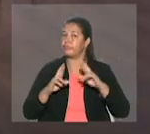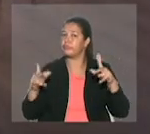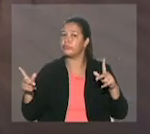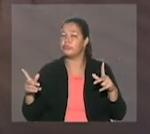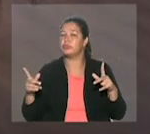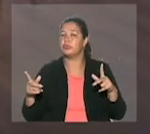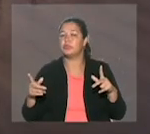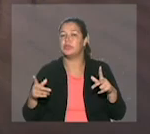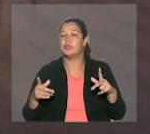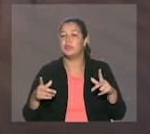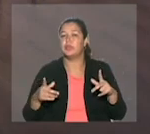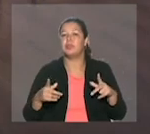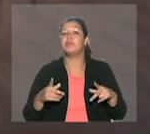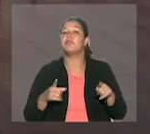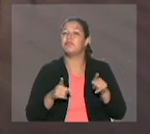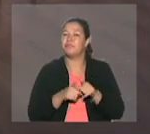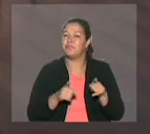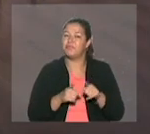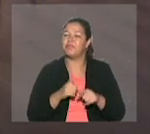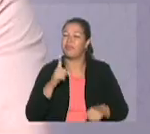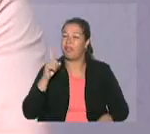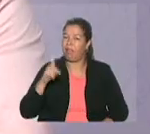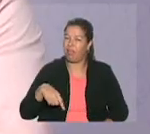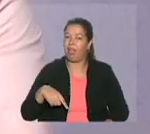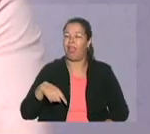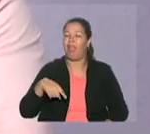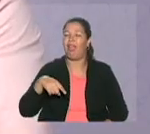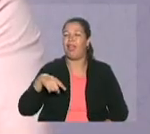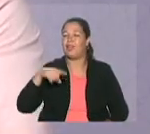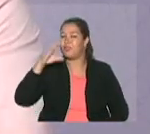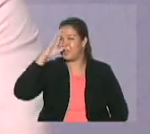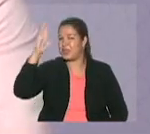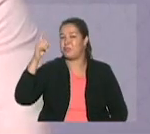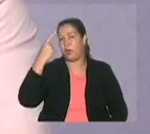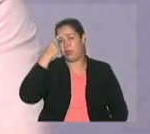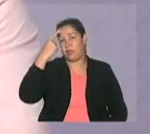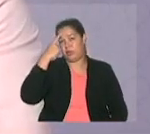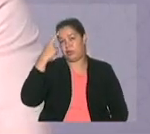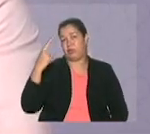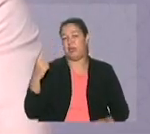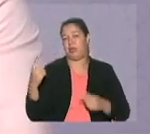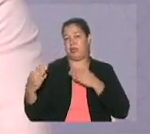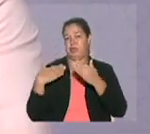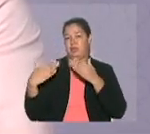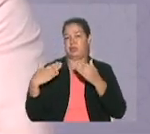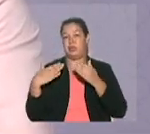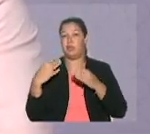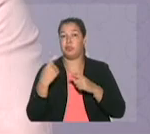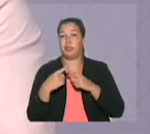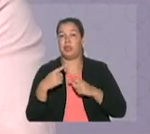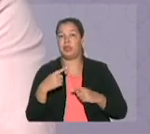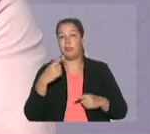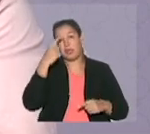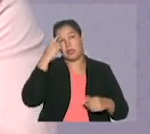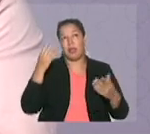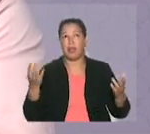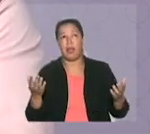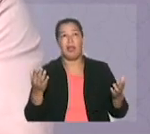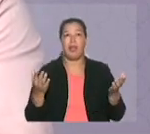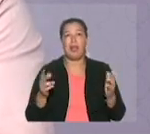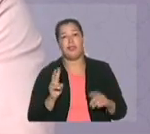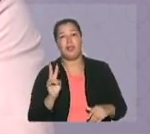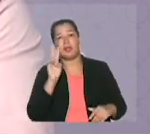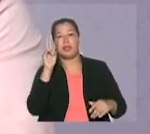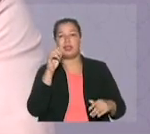maneira diferente também, aí, né? Esse é o contexto que a gente quer debater aqui, porque não é querer quer